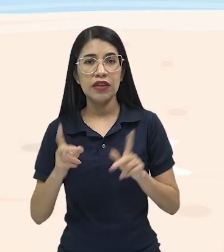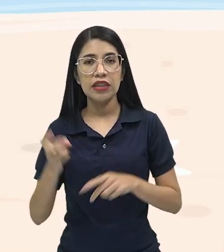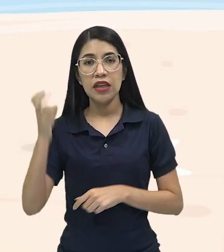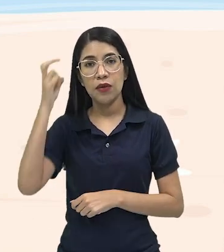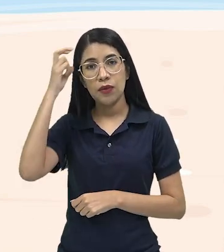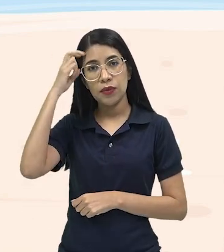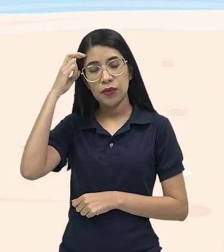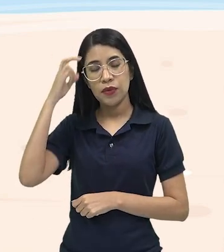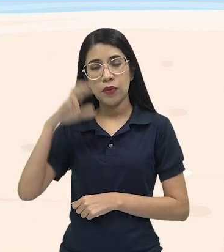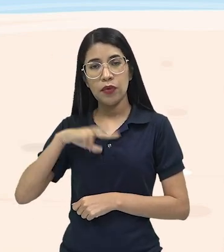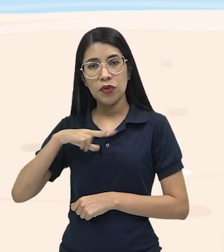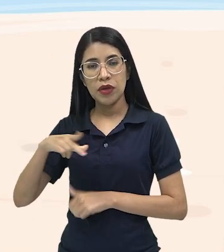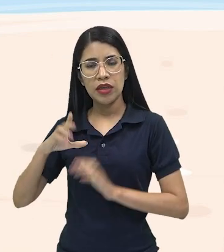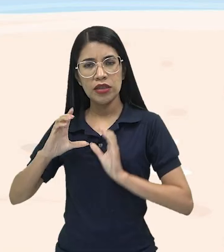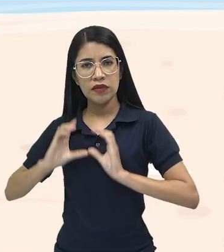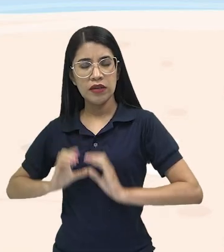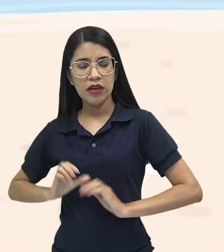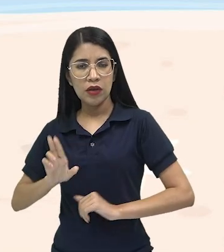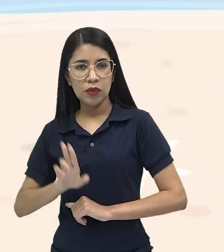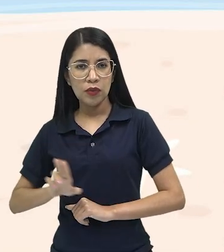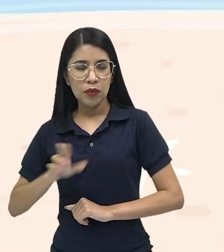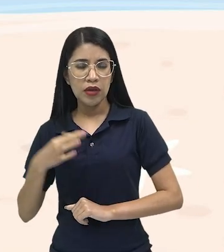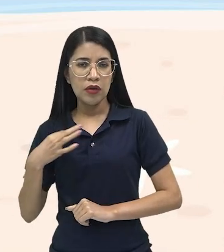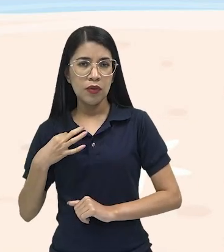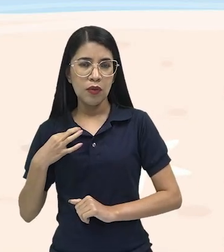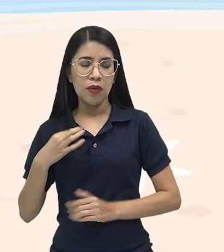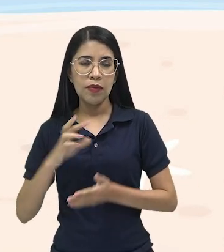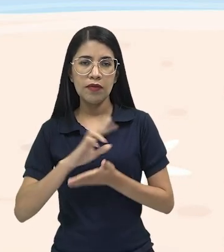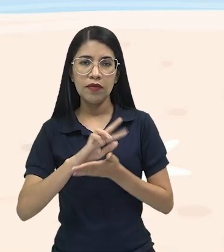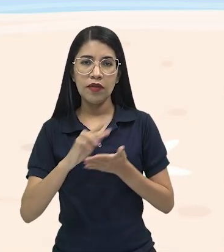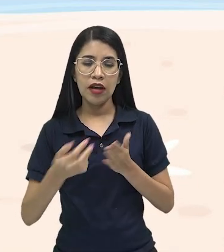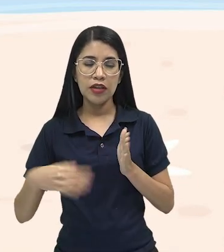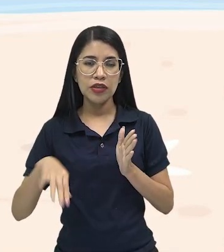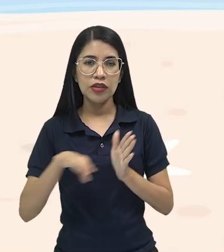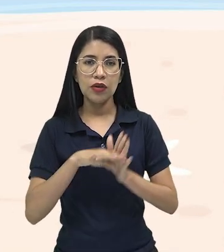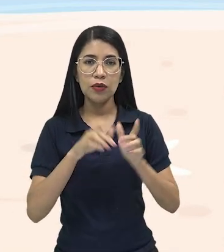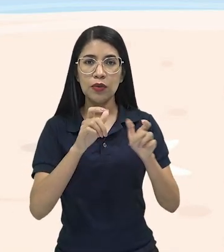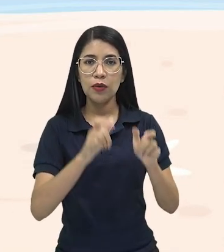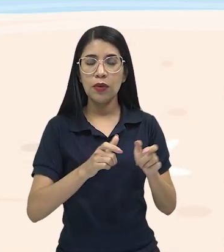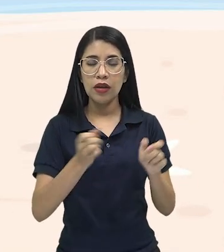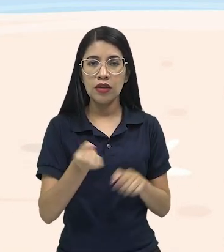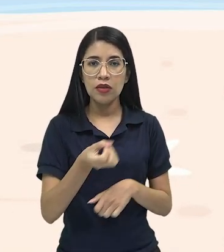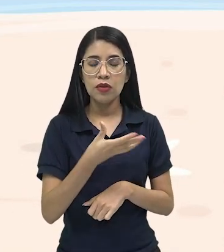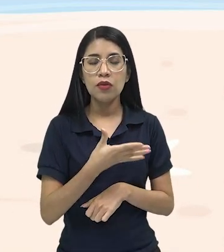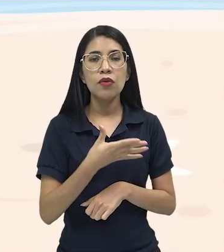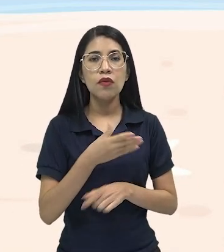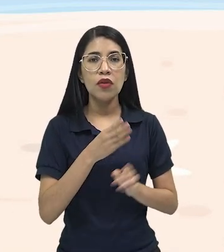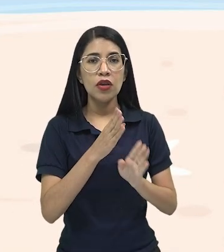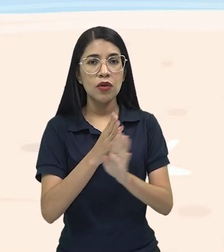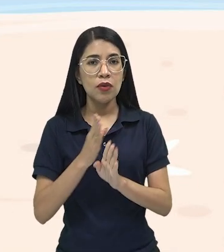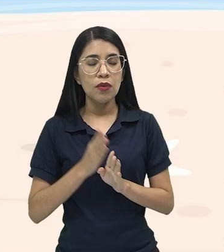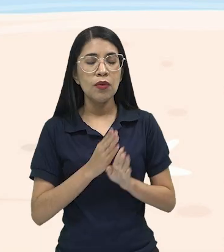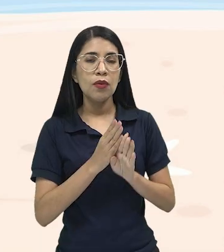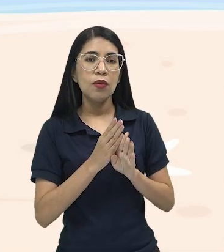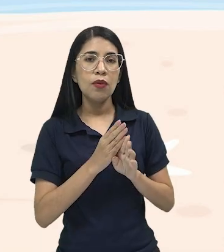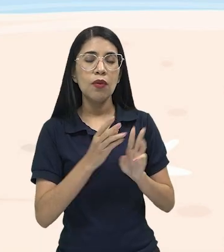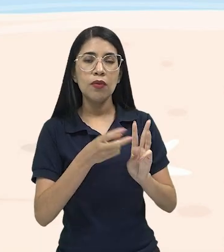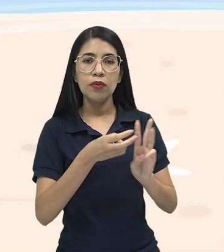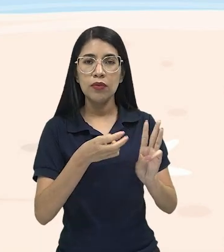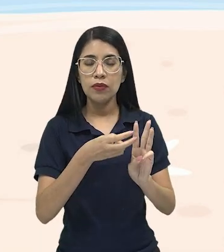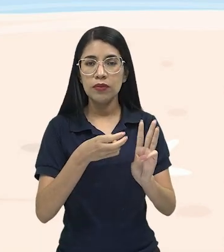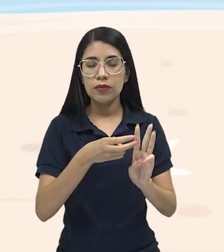português civilizado, vestido, chega em novas terras e encontra aí os índios, que